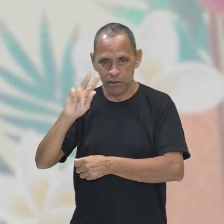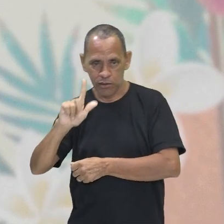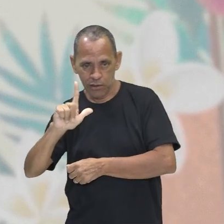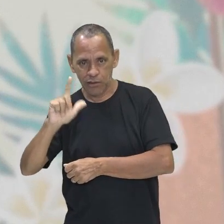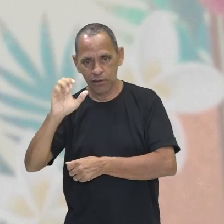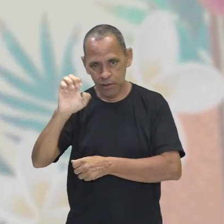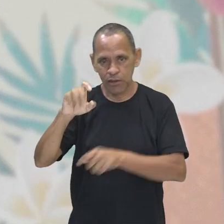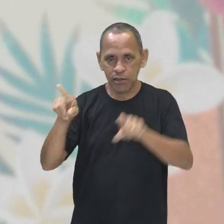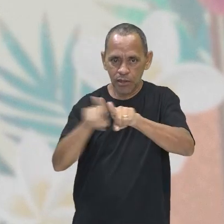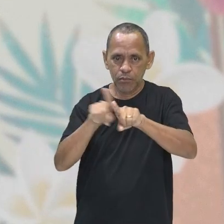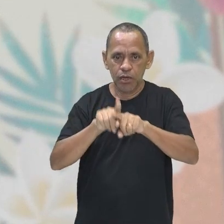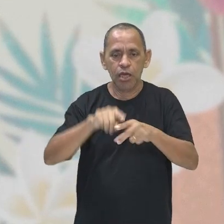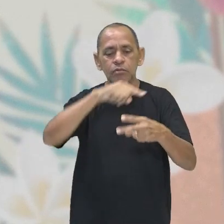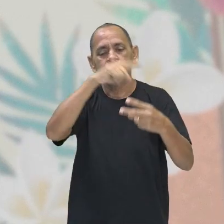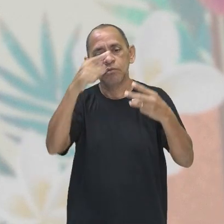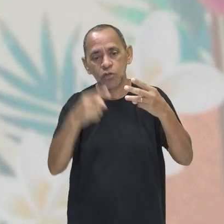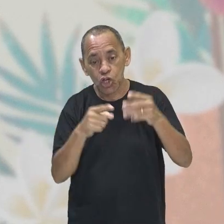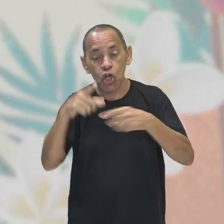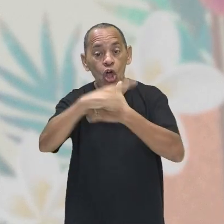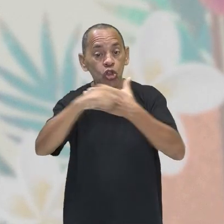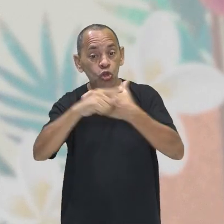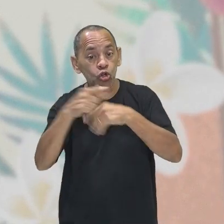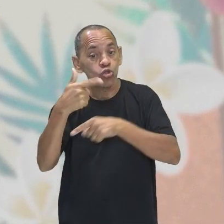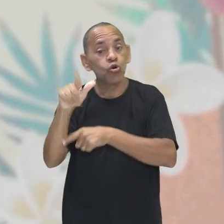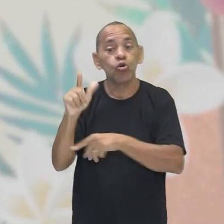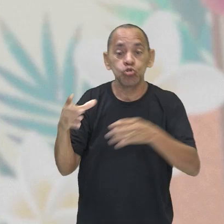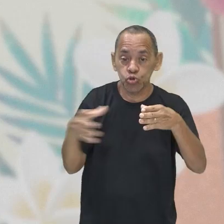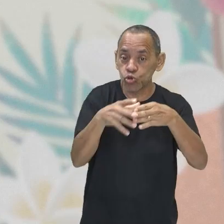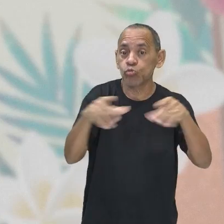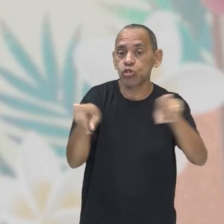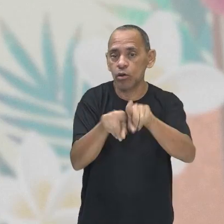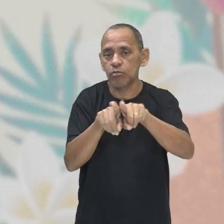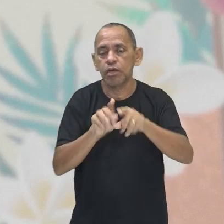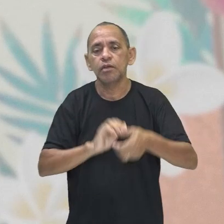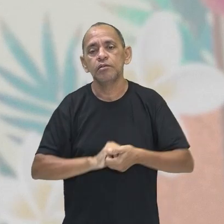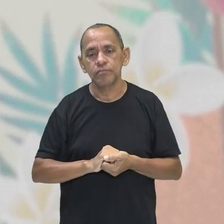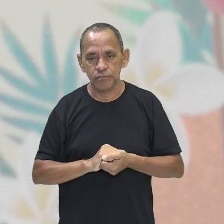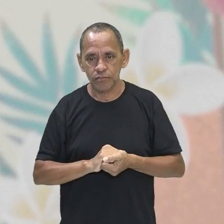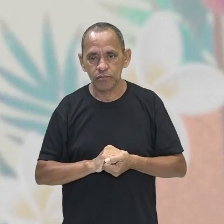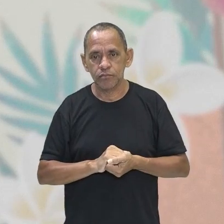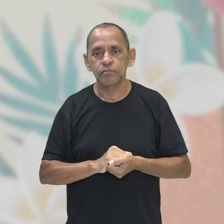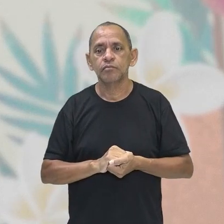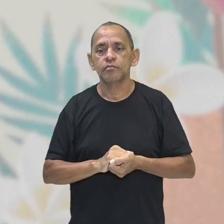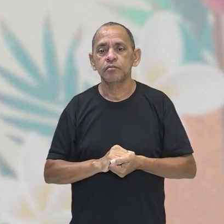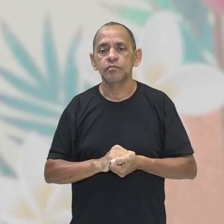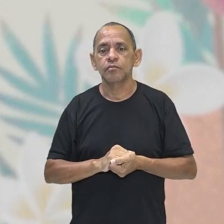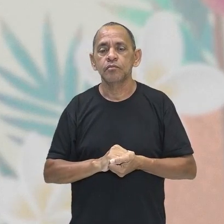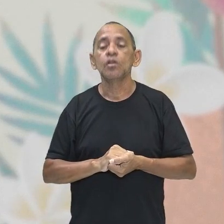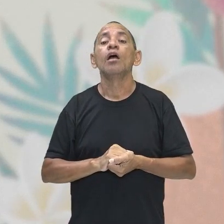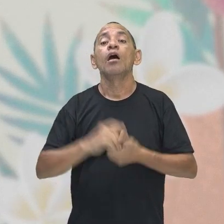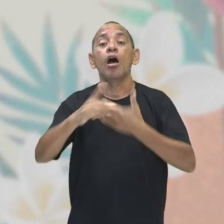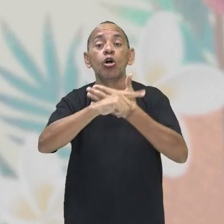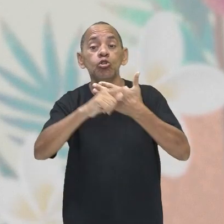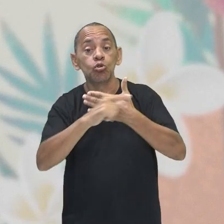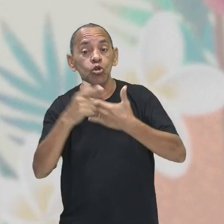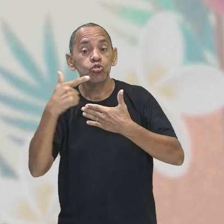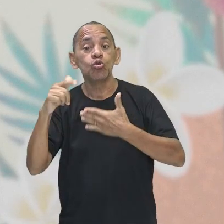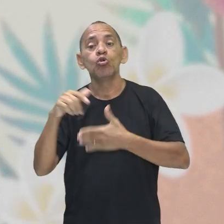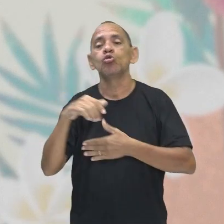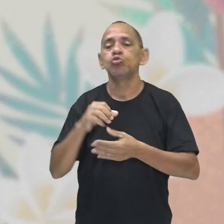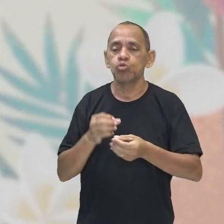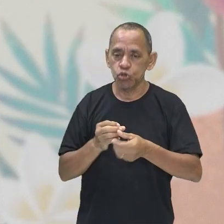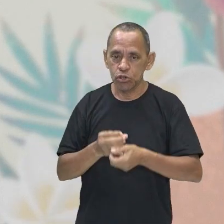Grammy de Música do Ano com A Garota de Ipanema. Frank Sinatra, depois de gravar os songbooks de grandes